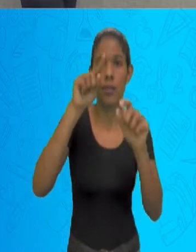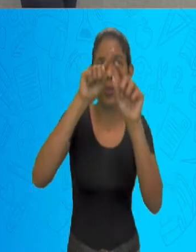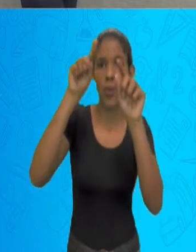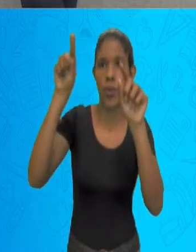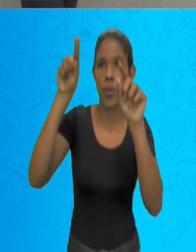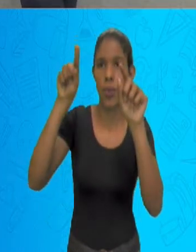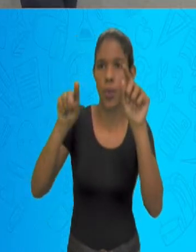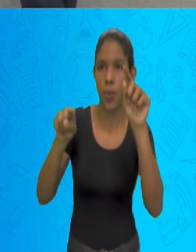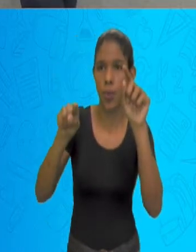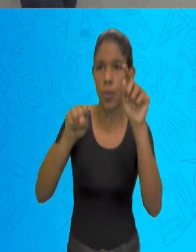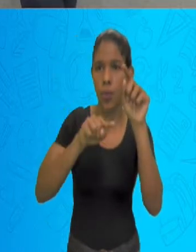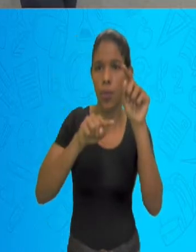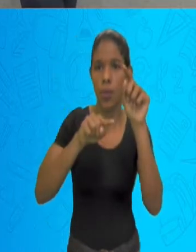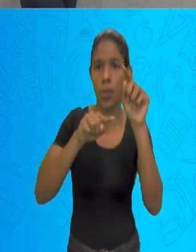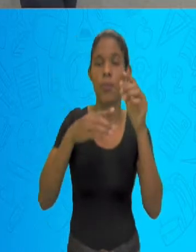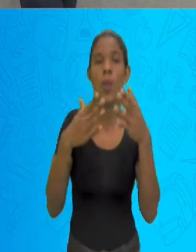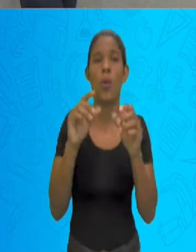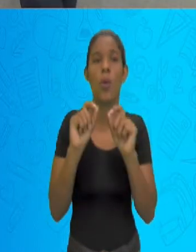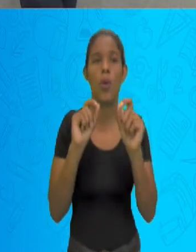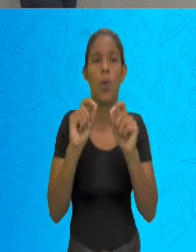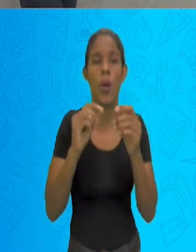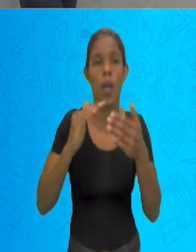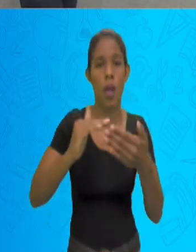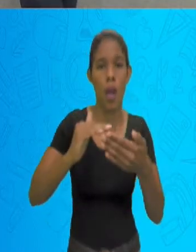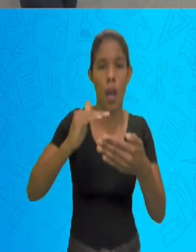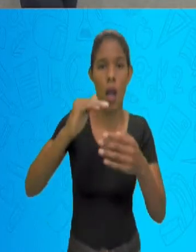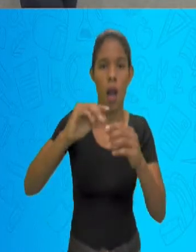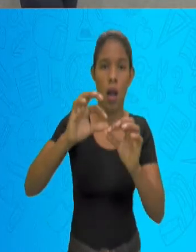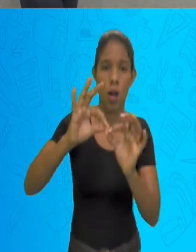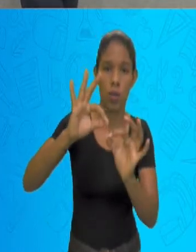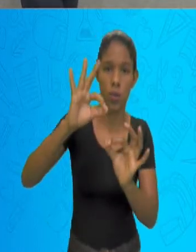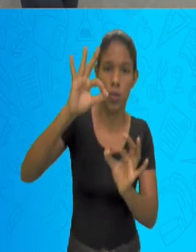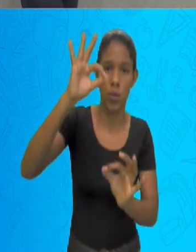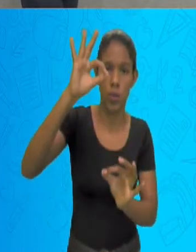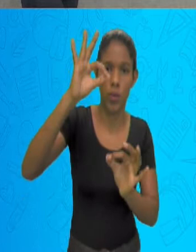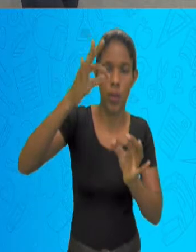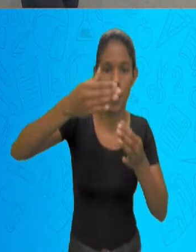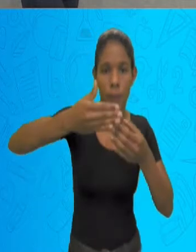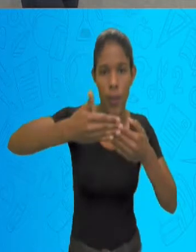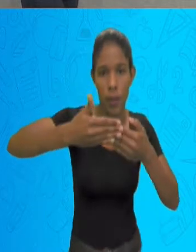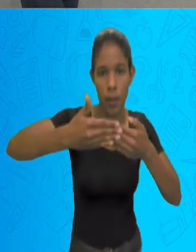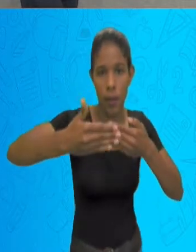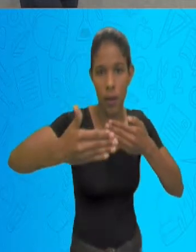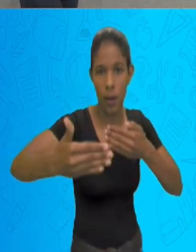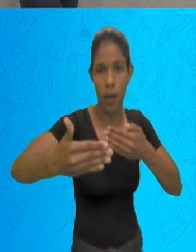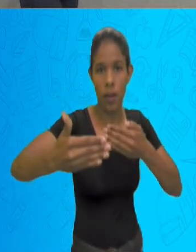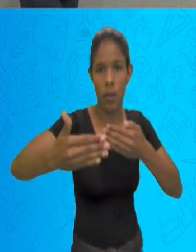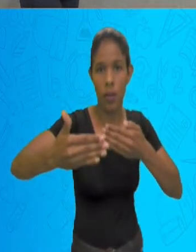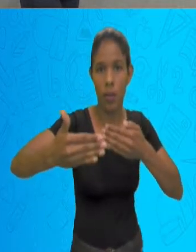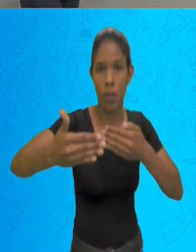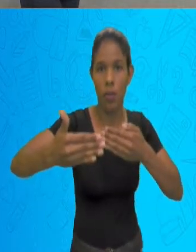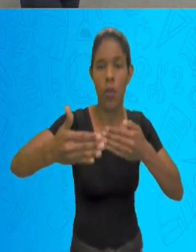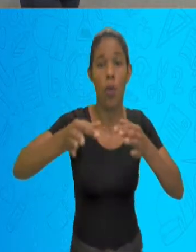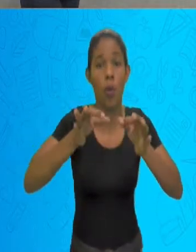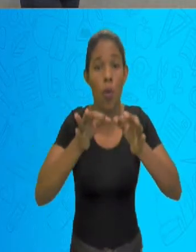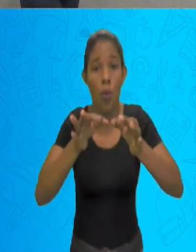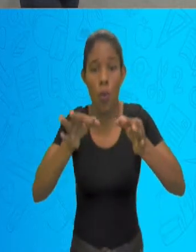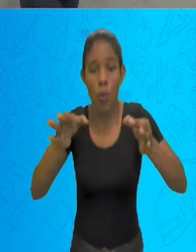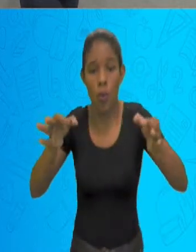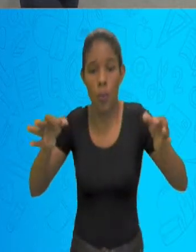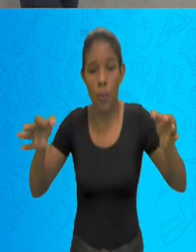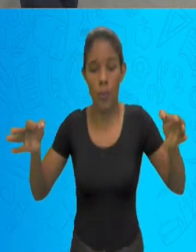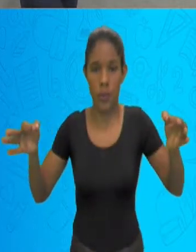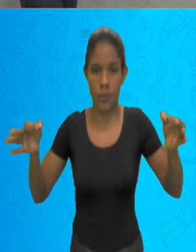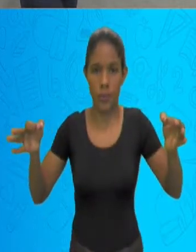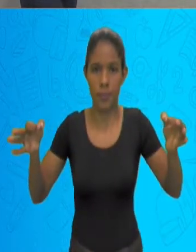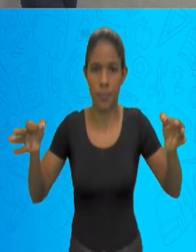que seria isso? Nós temos aqui a altura, a largura e o comprimento. Você